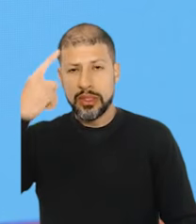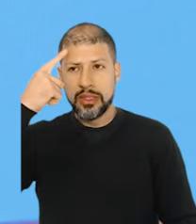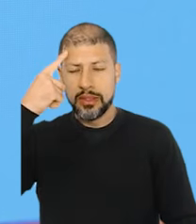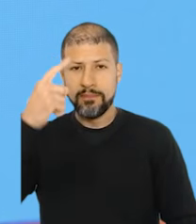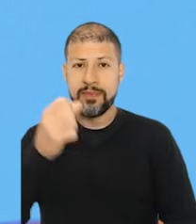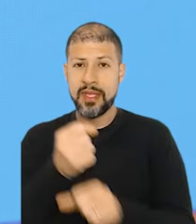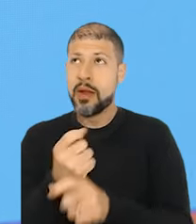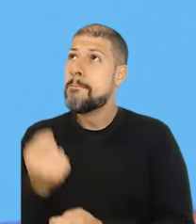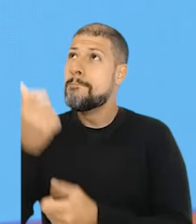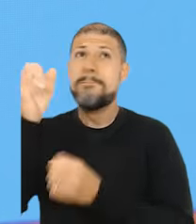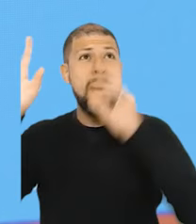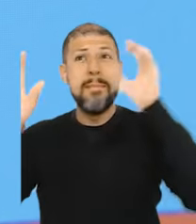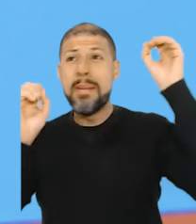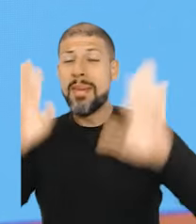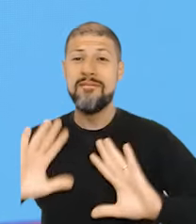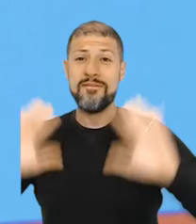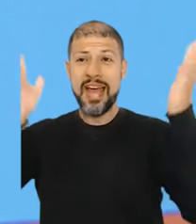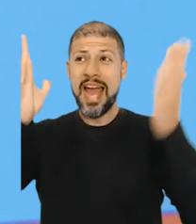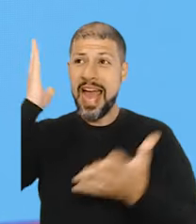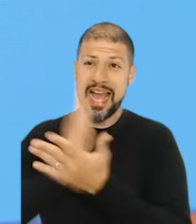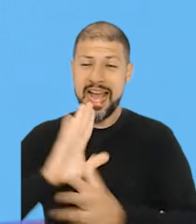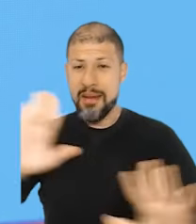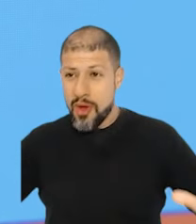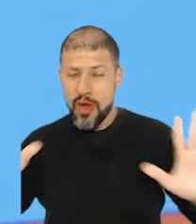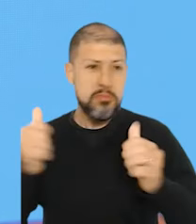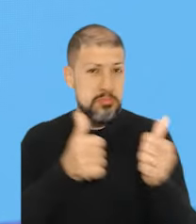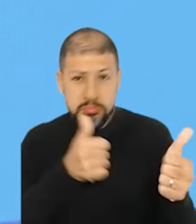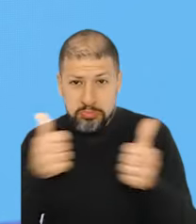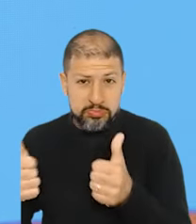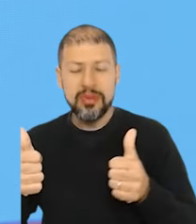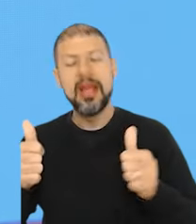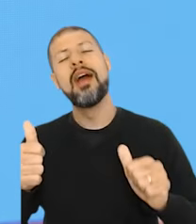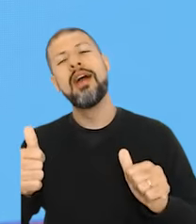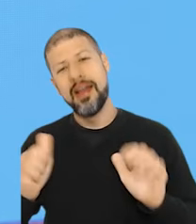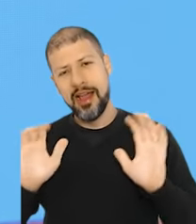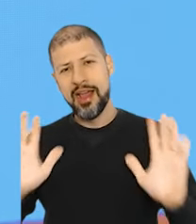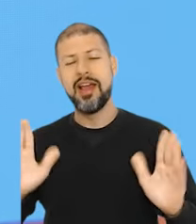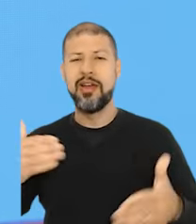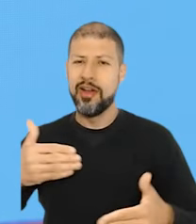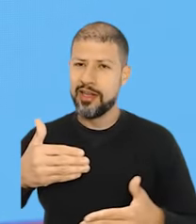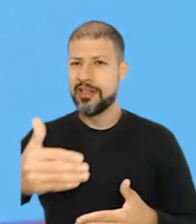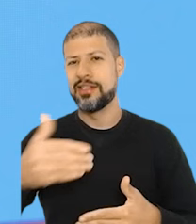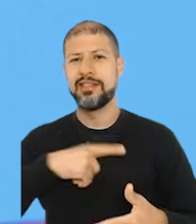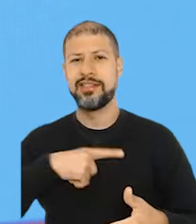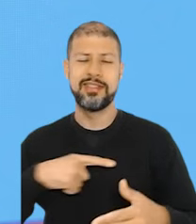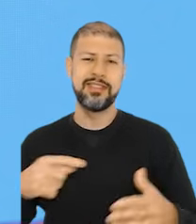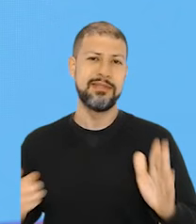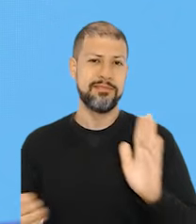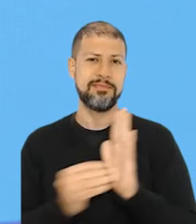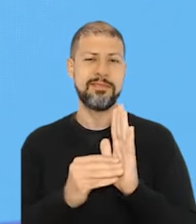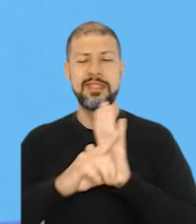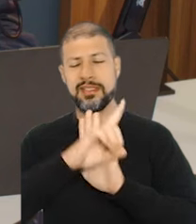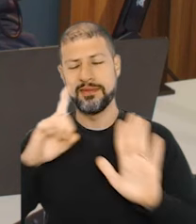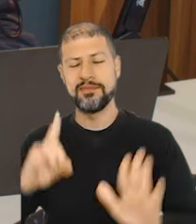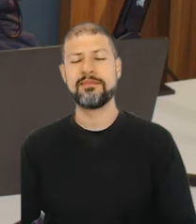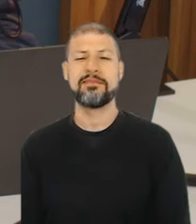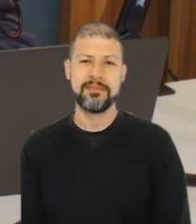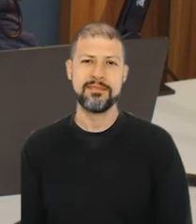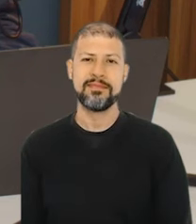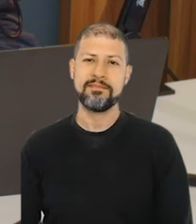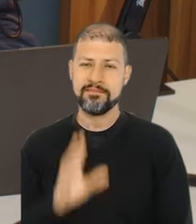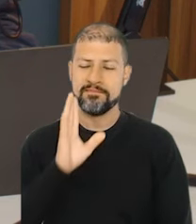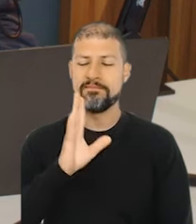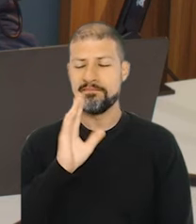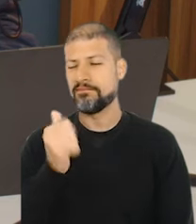acabou o ano novo passou as festas pulou a ondinha tá tudo certo você já vem corre para fazer sua declaração perfeito legal